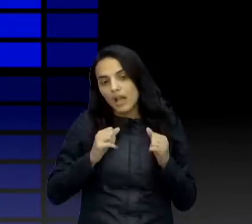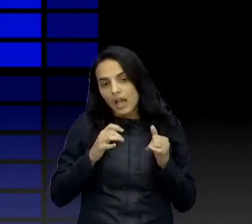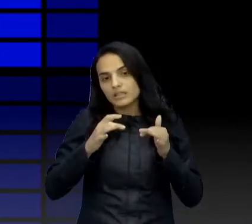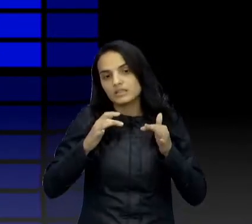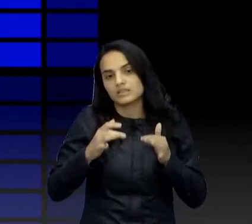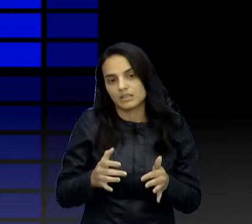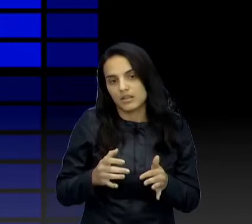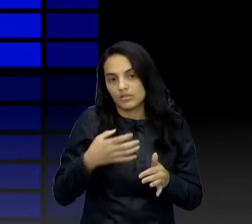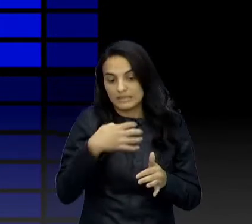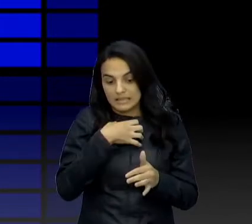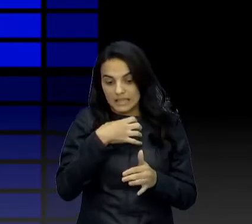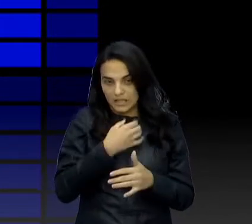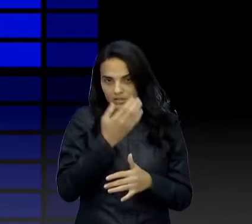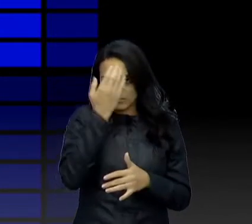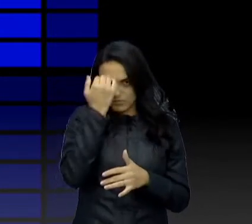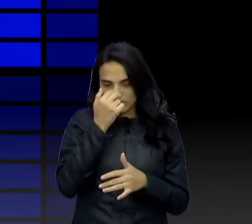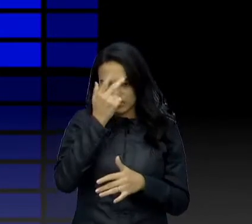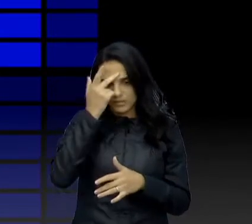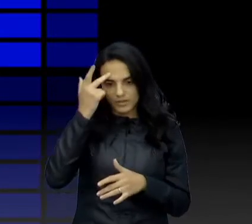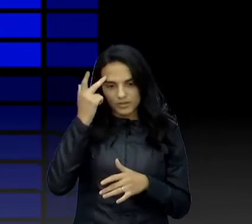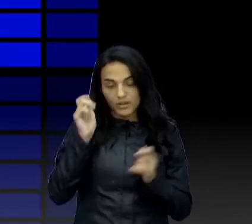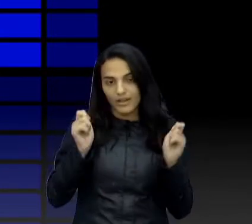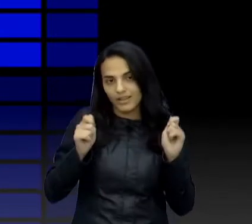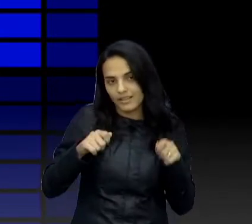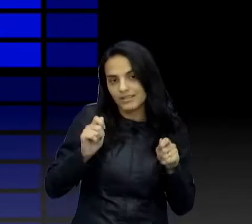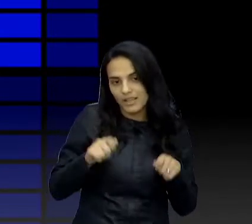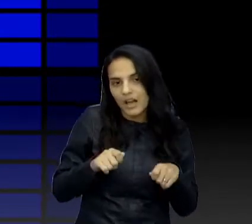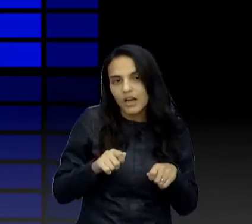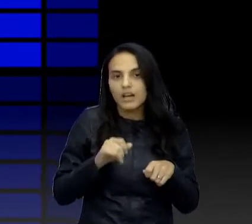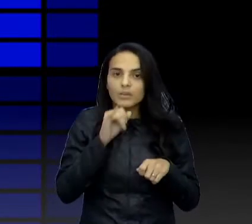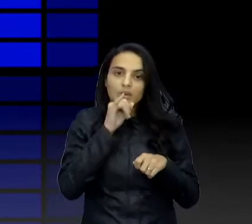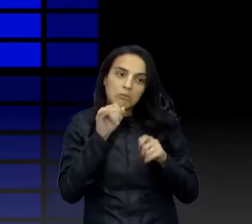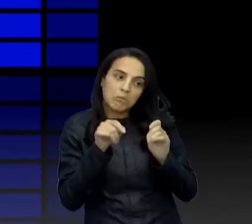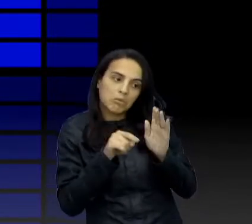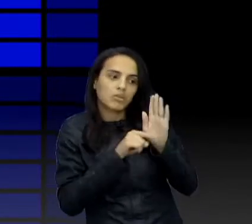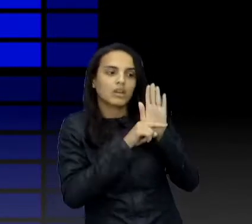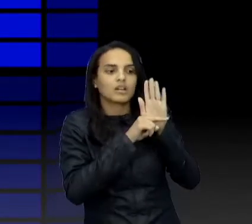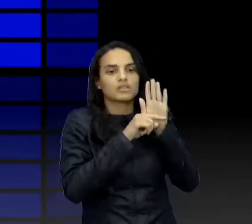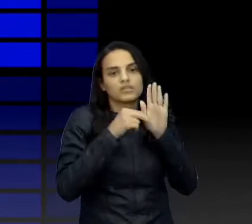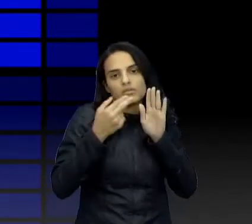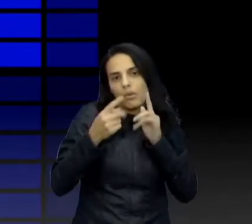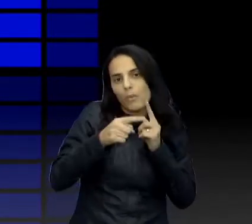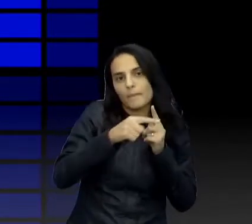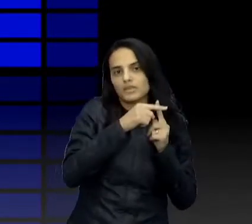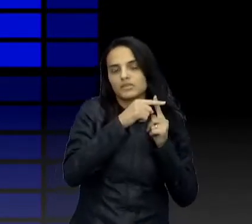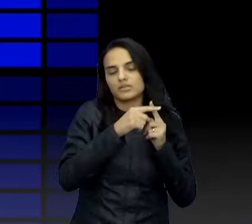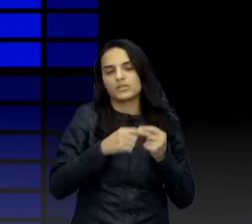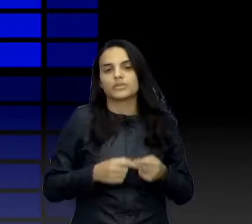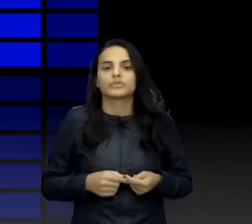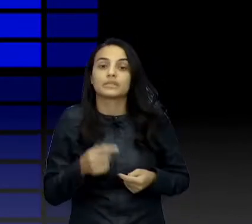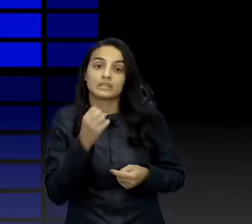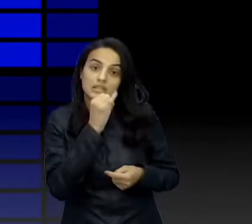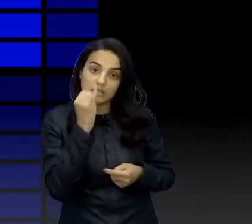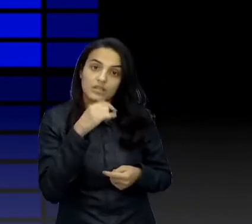que sai da pessoa, é que vai dar o emprego negativo daquilo que está sendo dito. Se a gente for